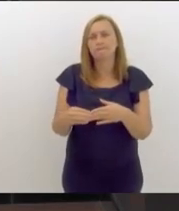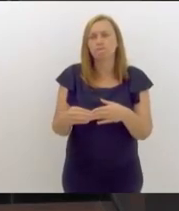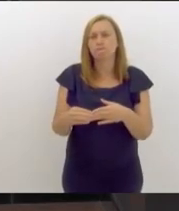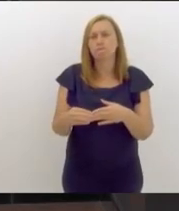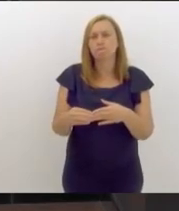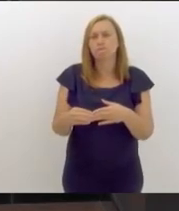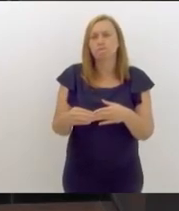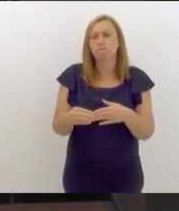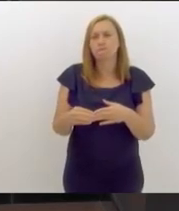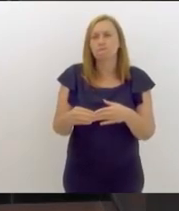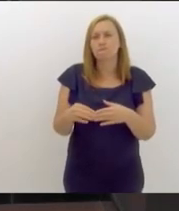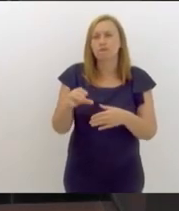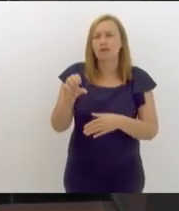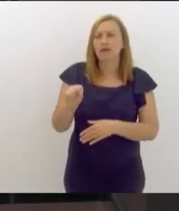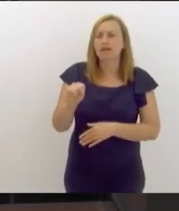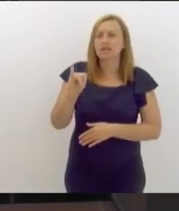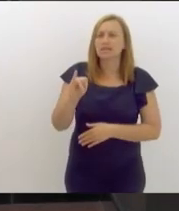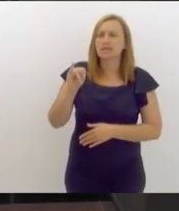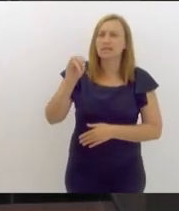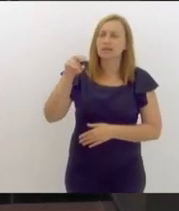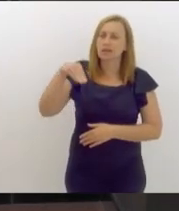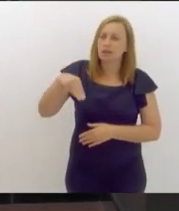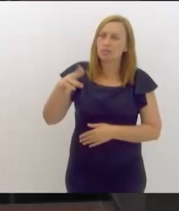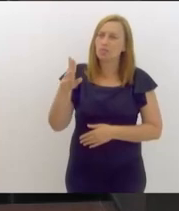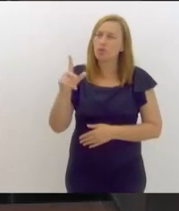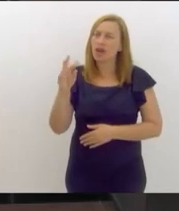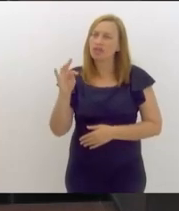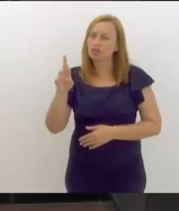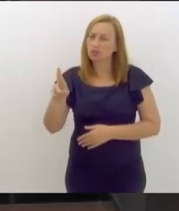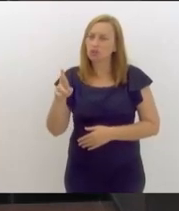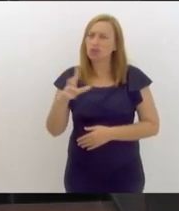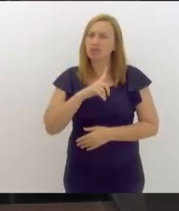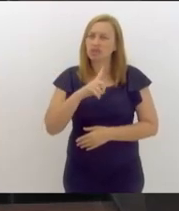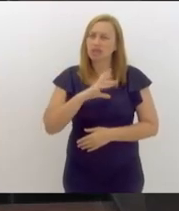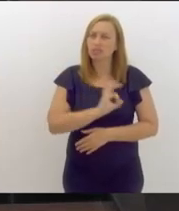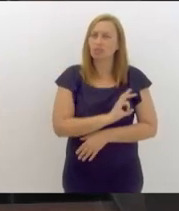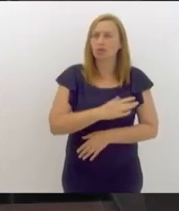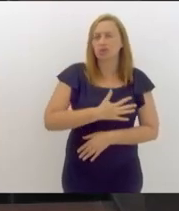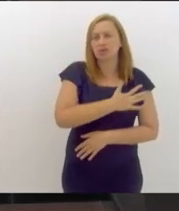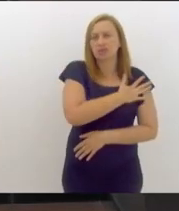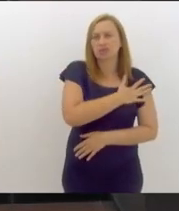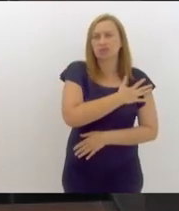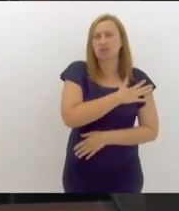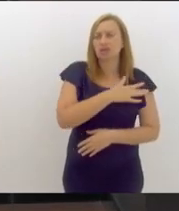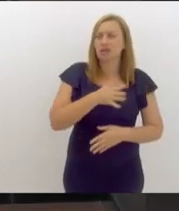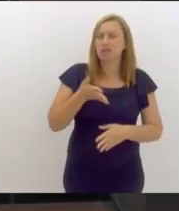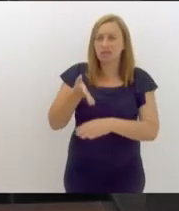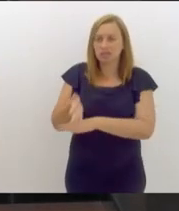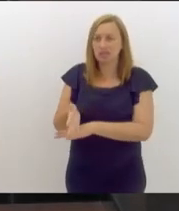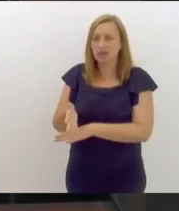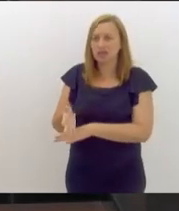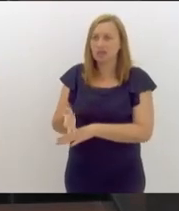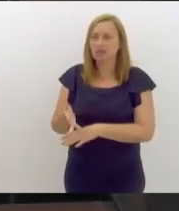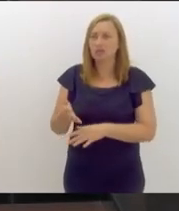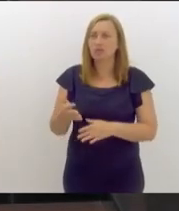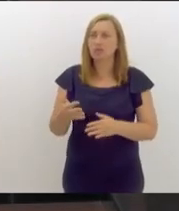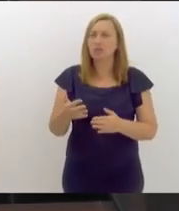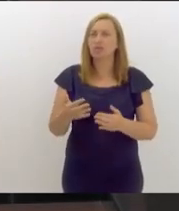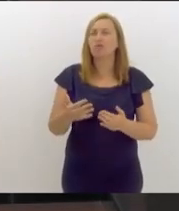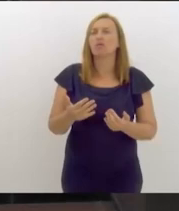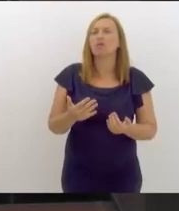um simulador que tem na Polícia Militar e ali os promotores entraram como se fosse policiais